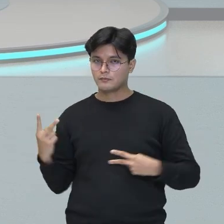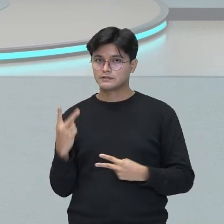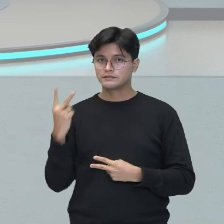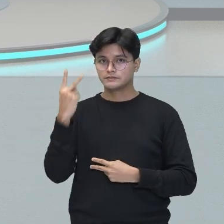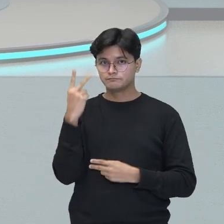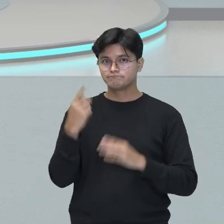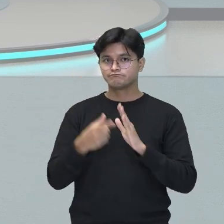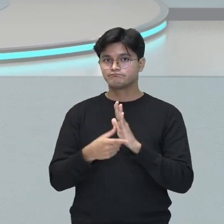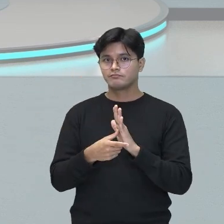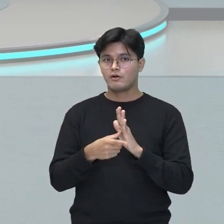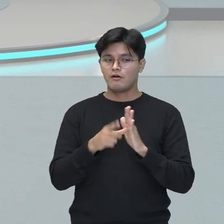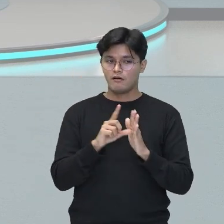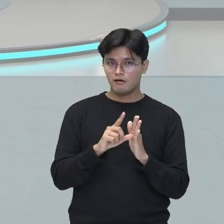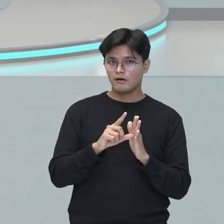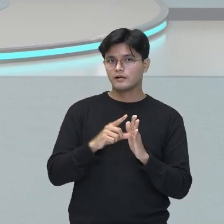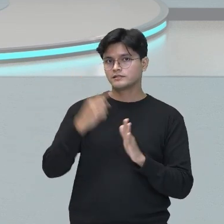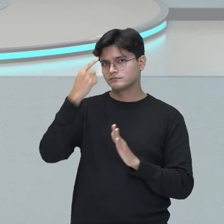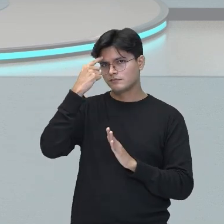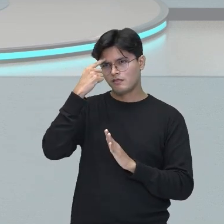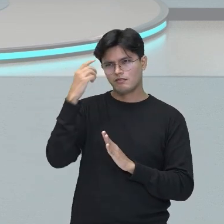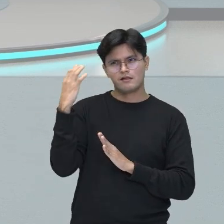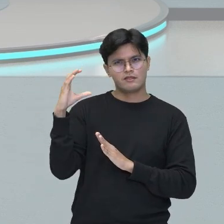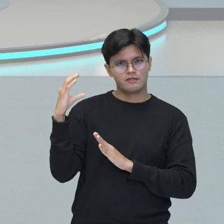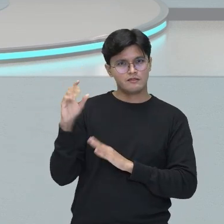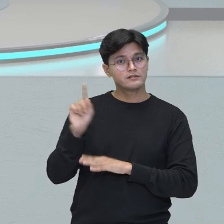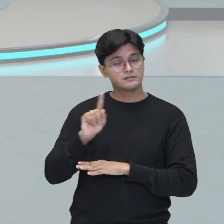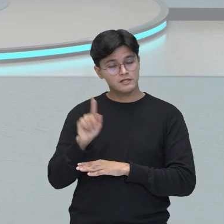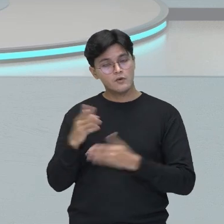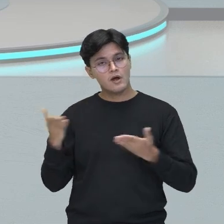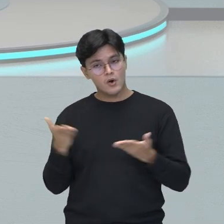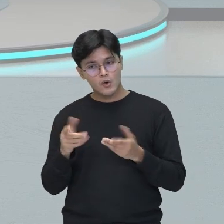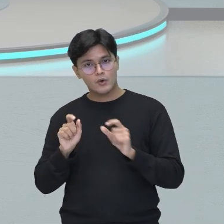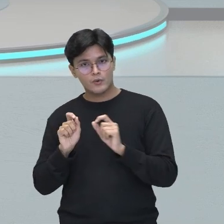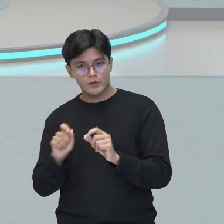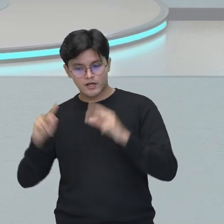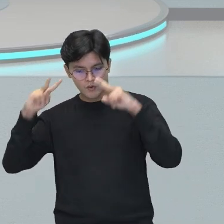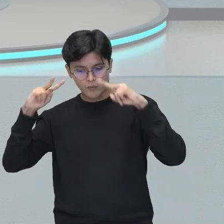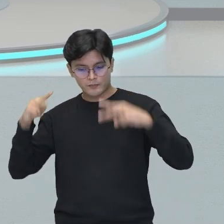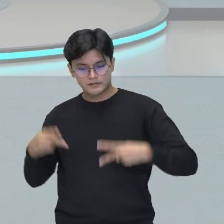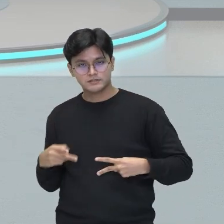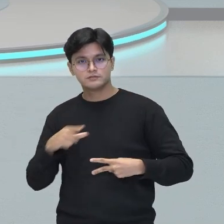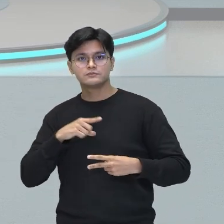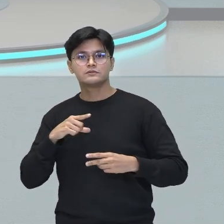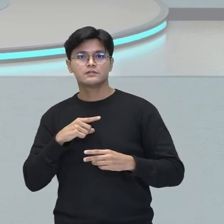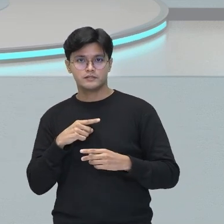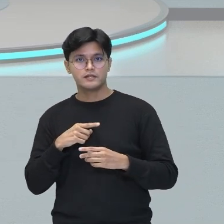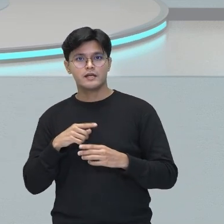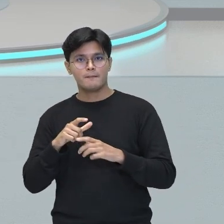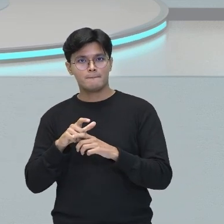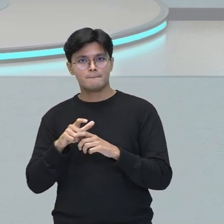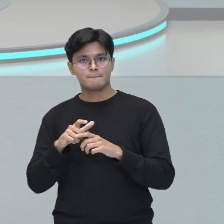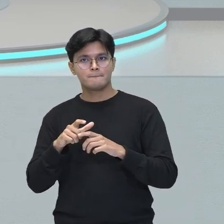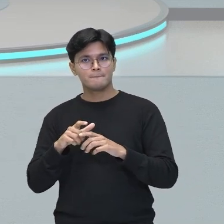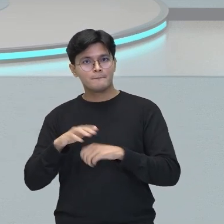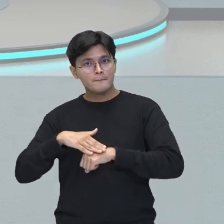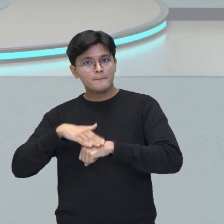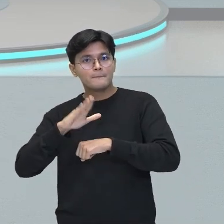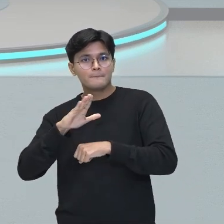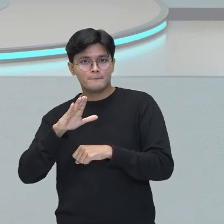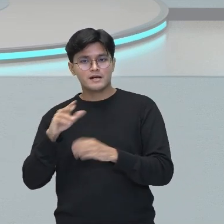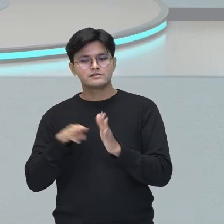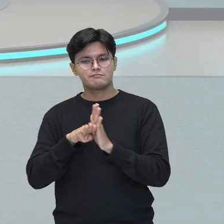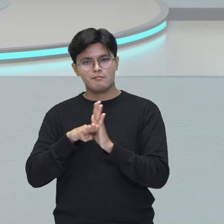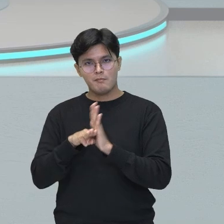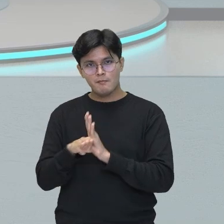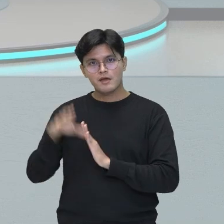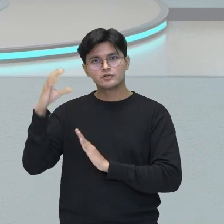travadorismo predominância nos métodos científicos com experimentos e fatores empíricos eles vão